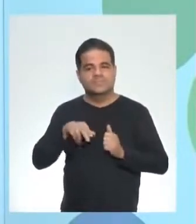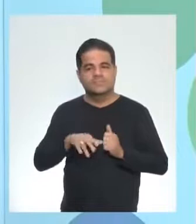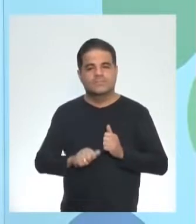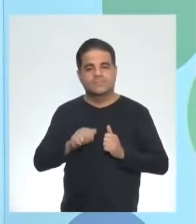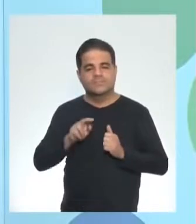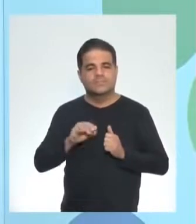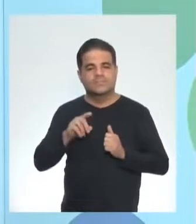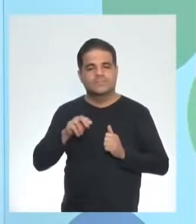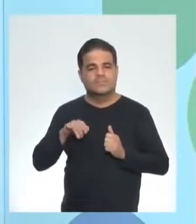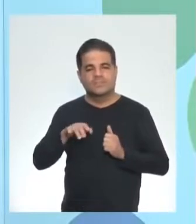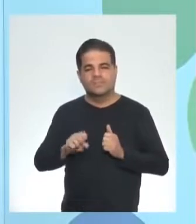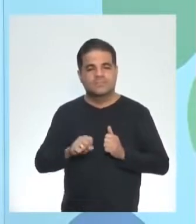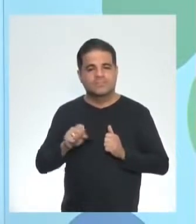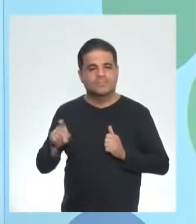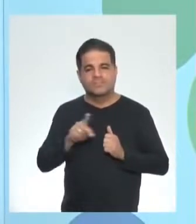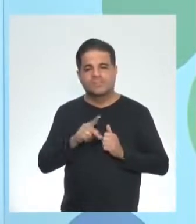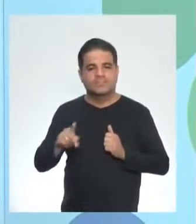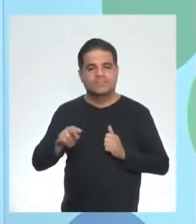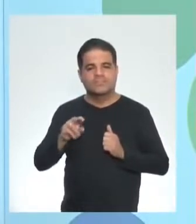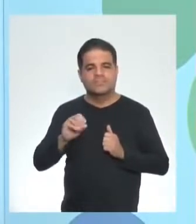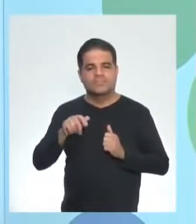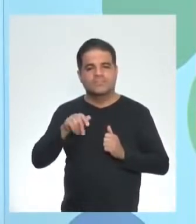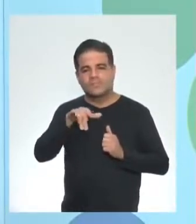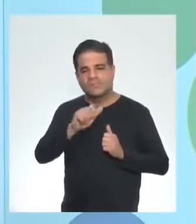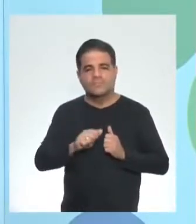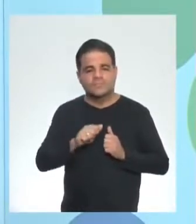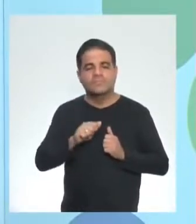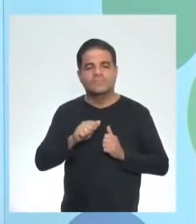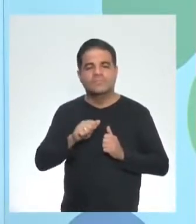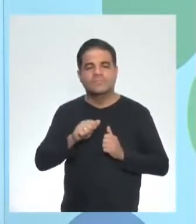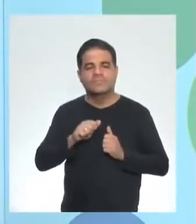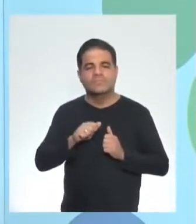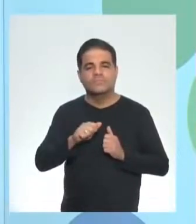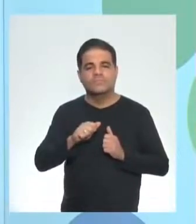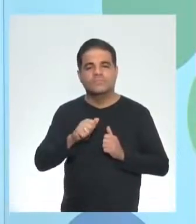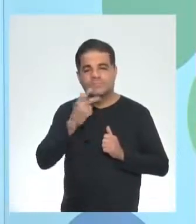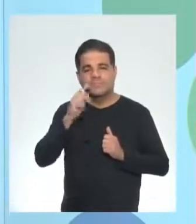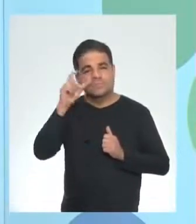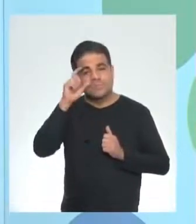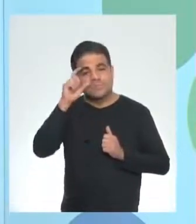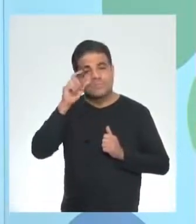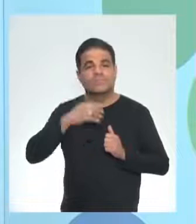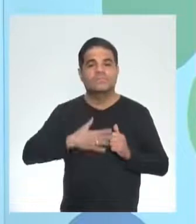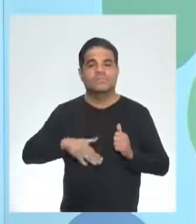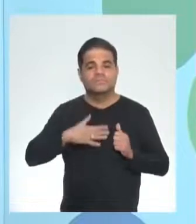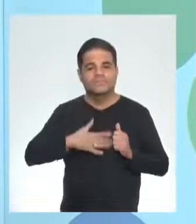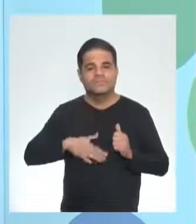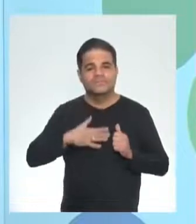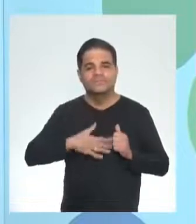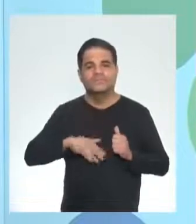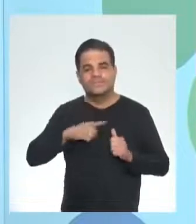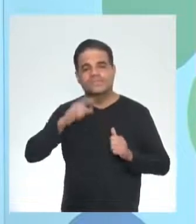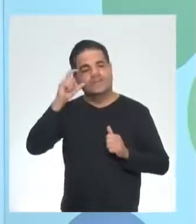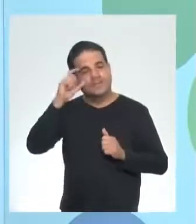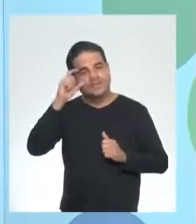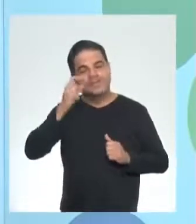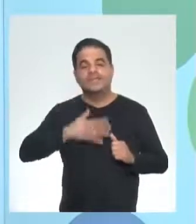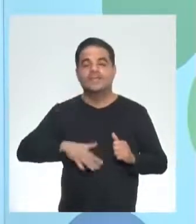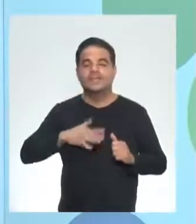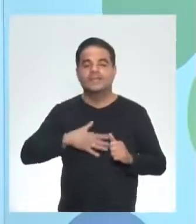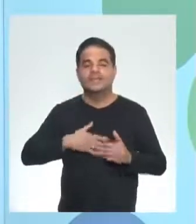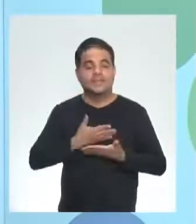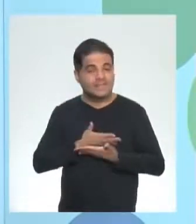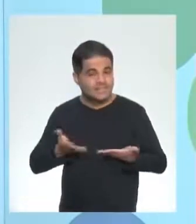gente. A professora Rosângela Solange falou dos óculos, né? Tem óculos de descanso, né? Alguns óculos de descanso para